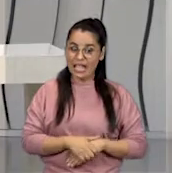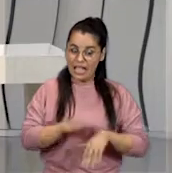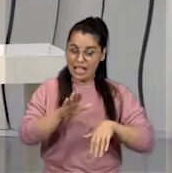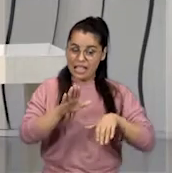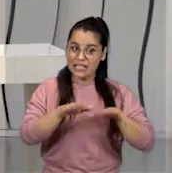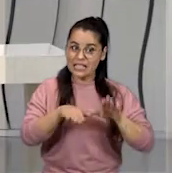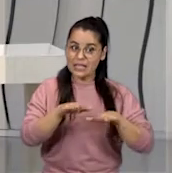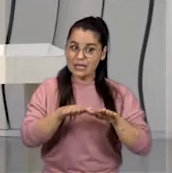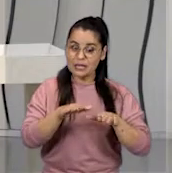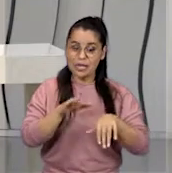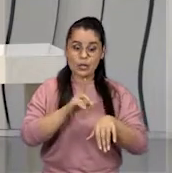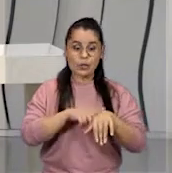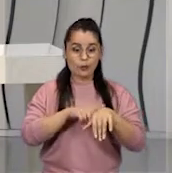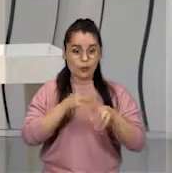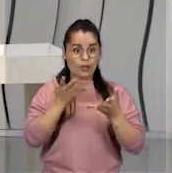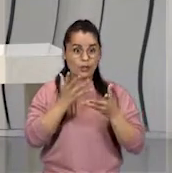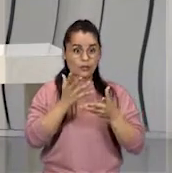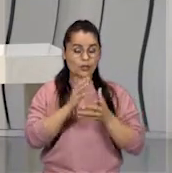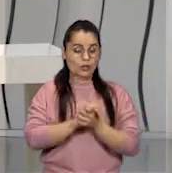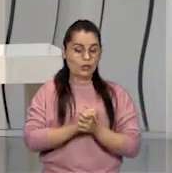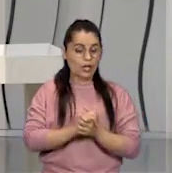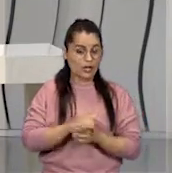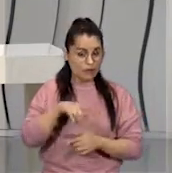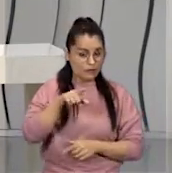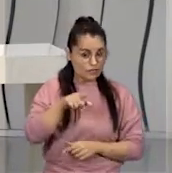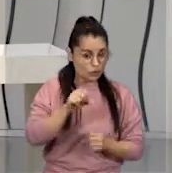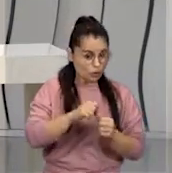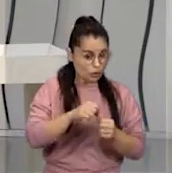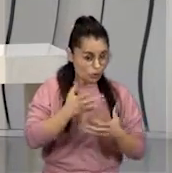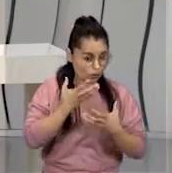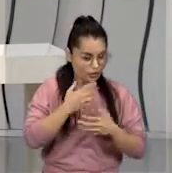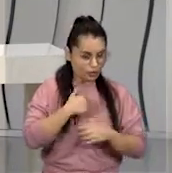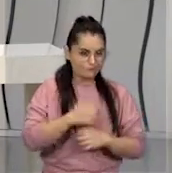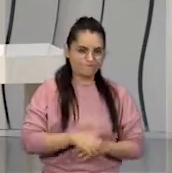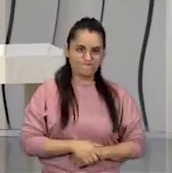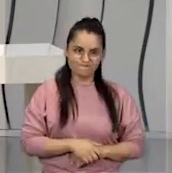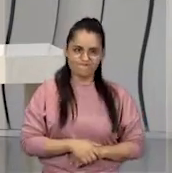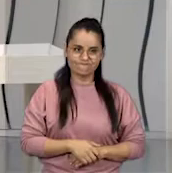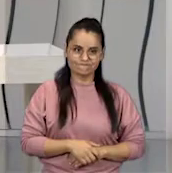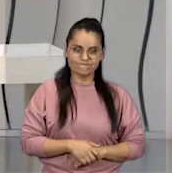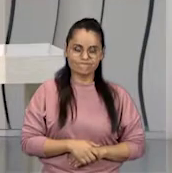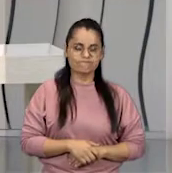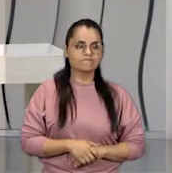eu quero convencer aquela pessoa a fazer o que eu quero.